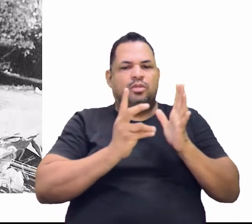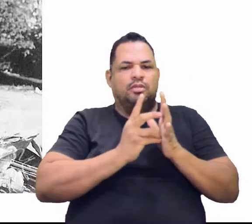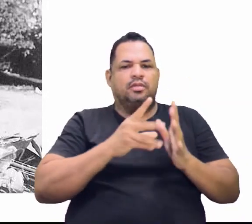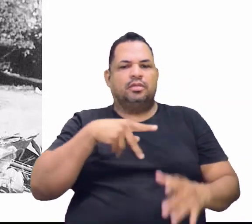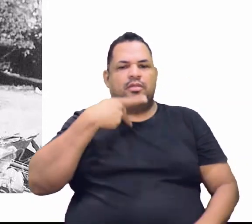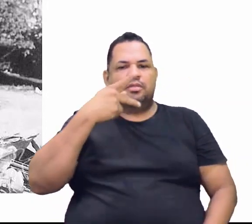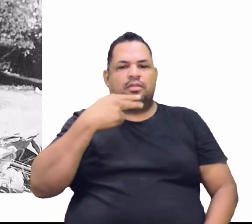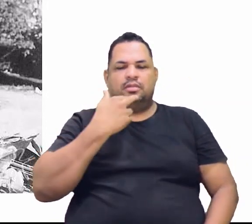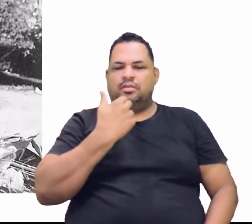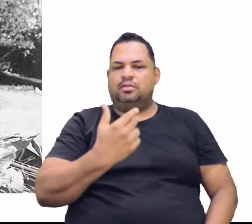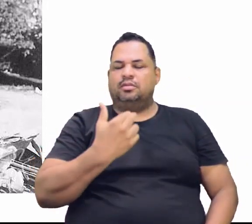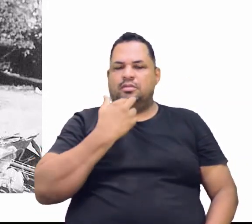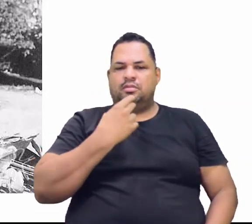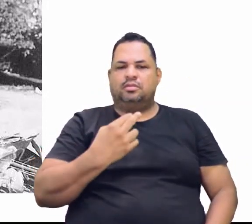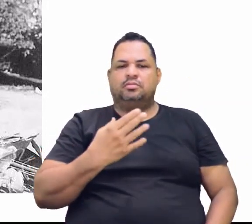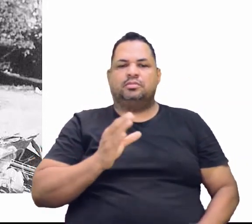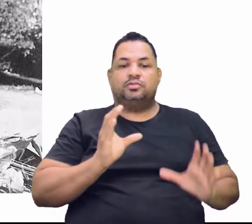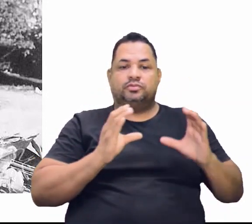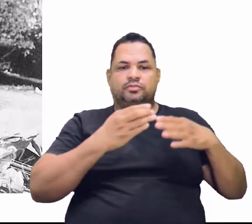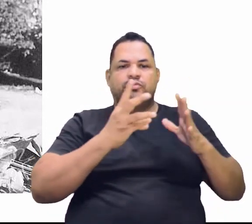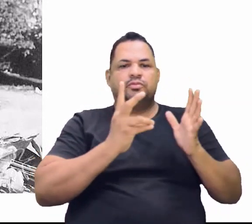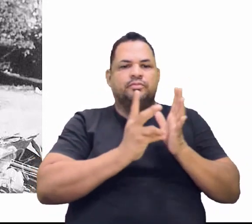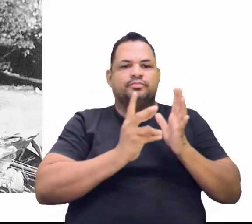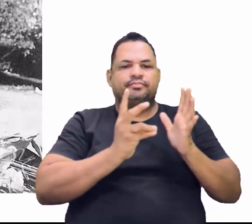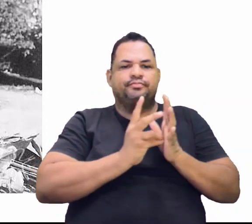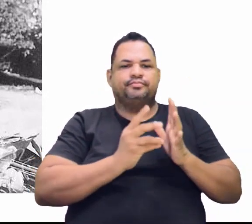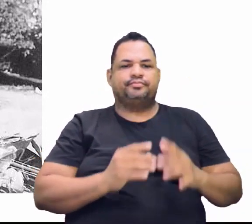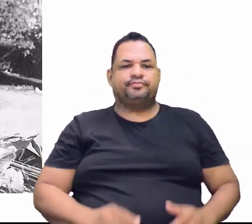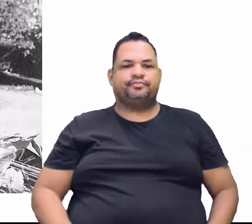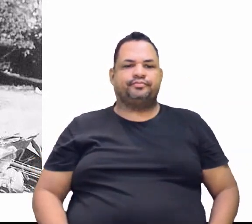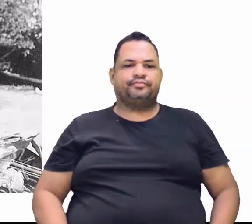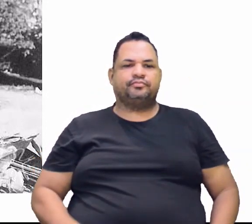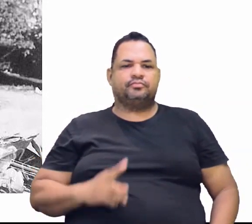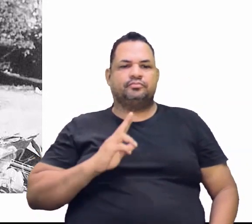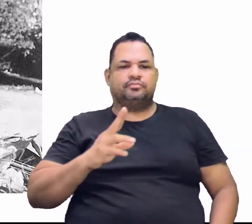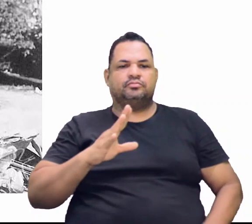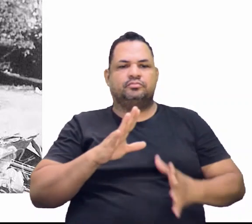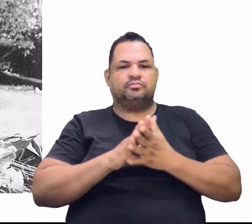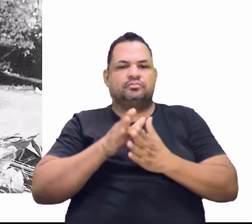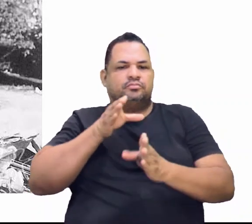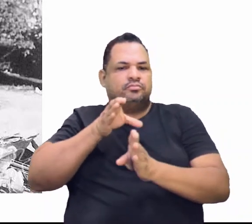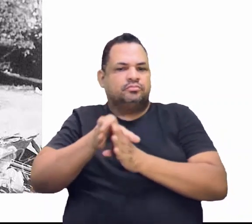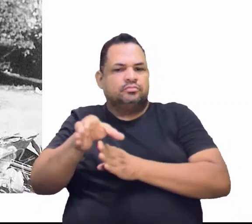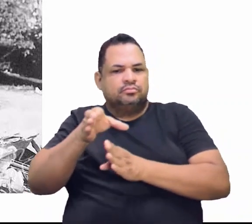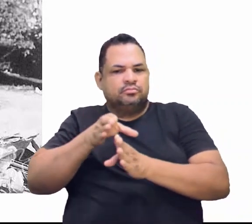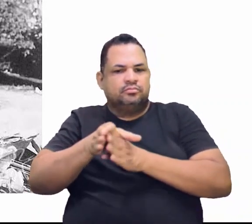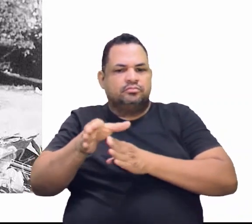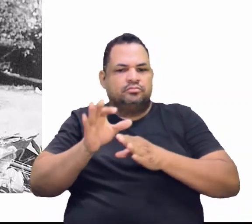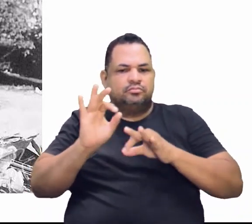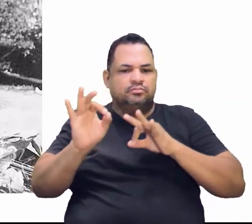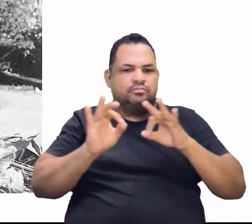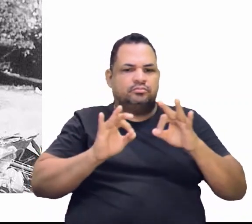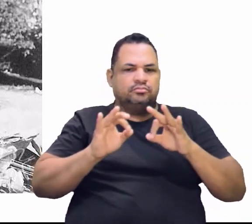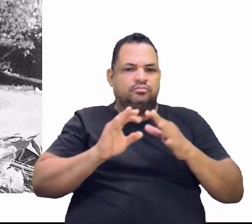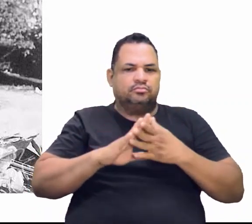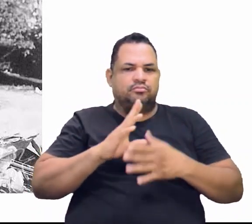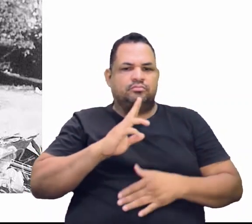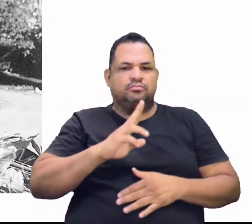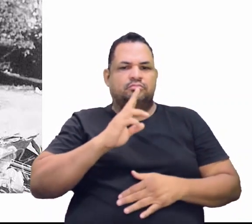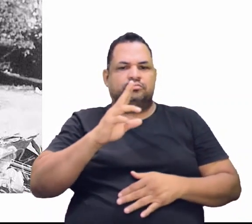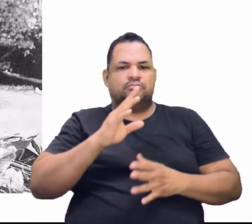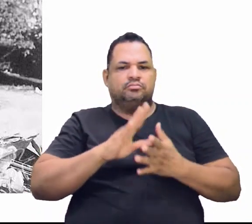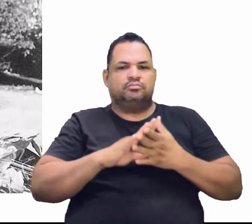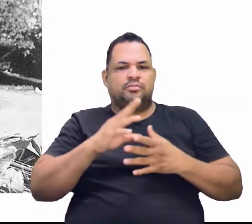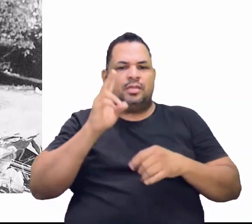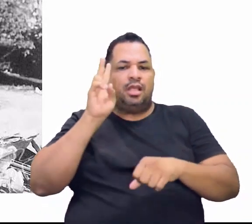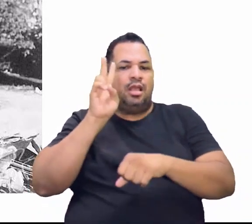está falando o dialeto dessa tribo, e sempre orientando-os a manter ali